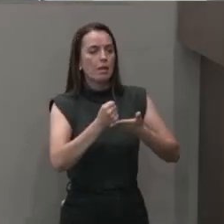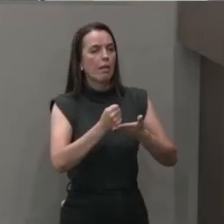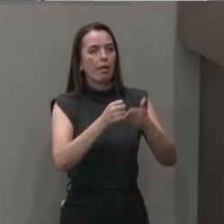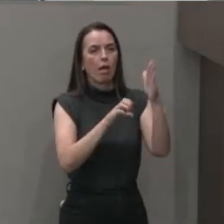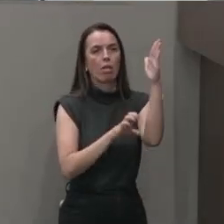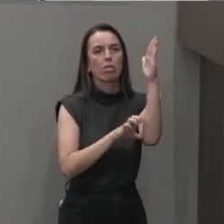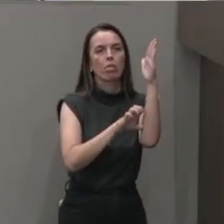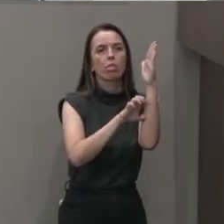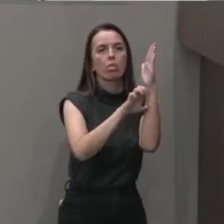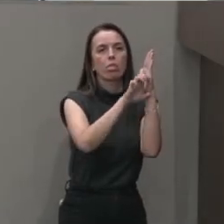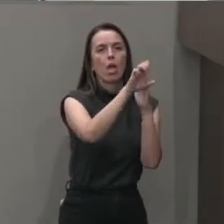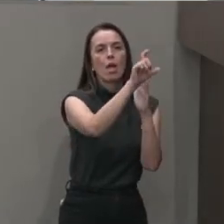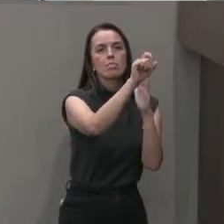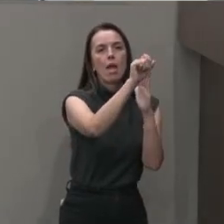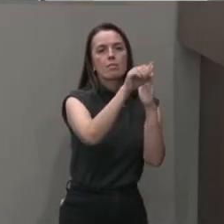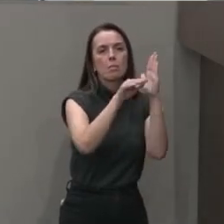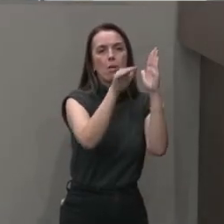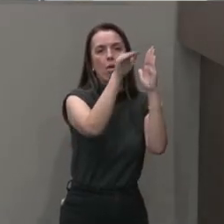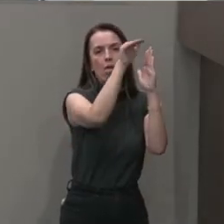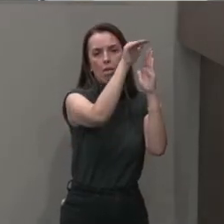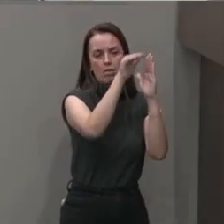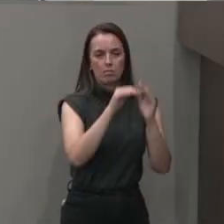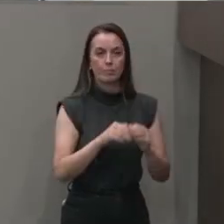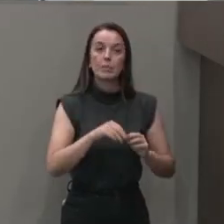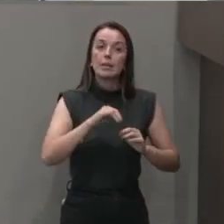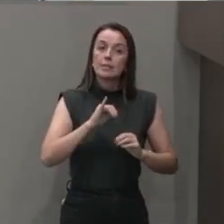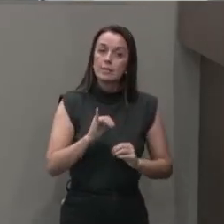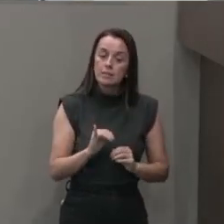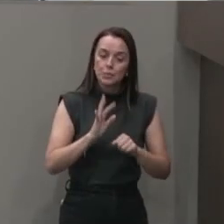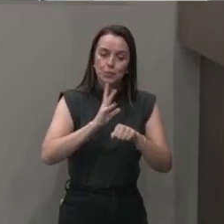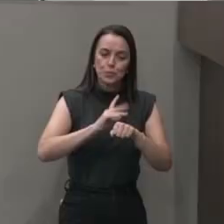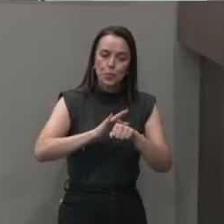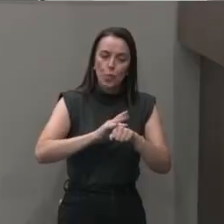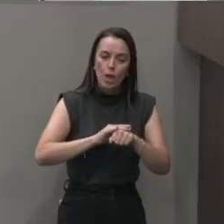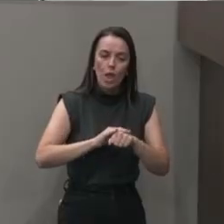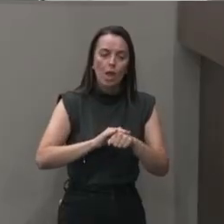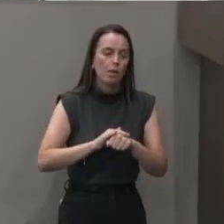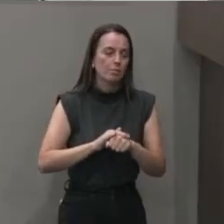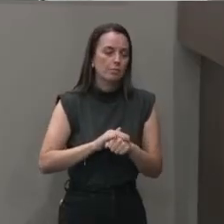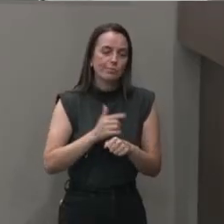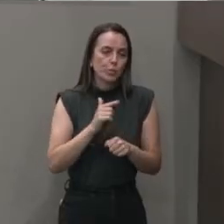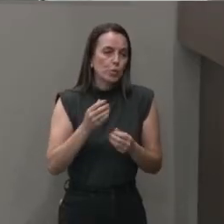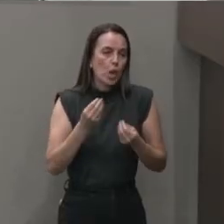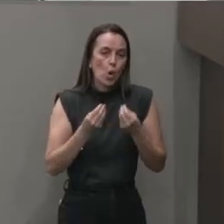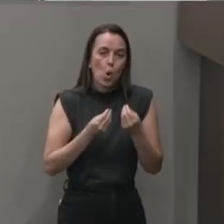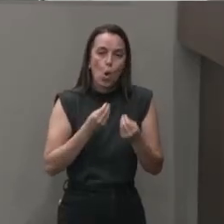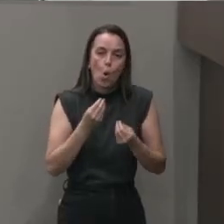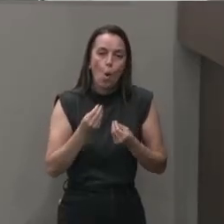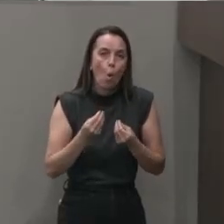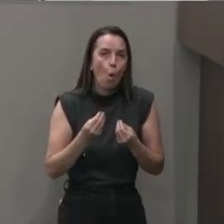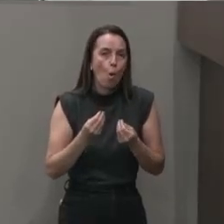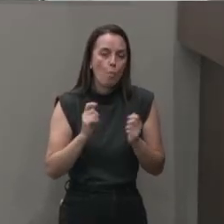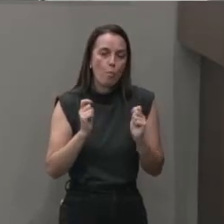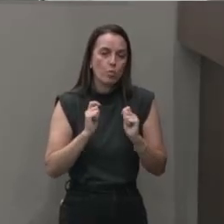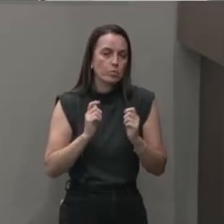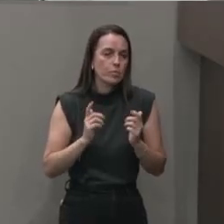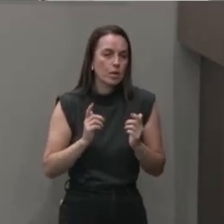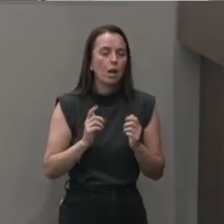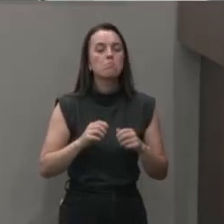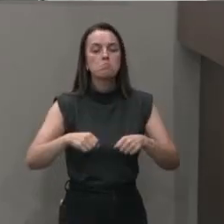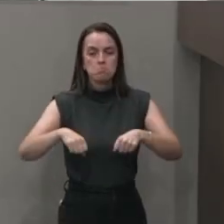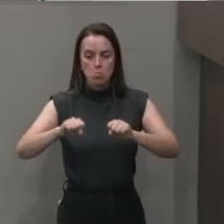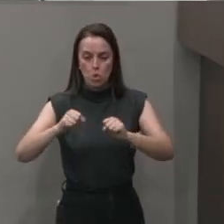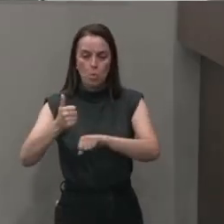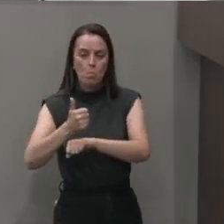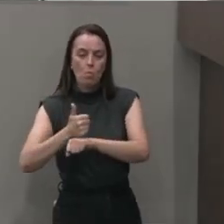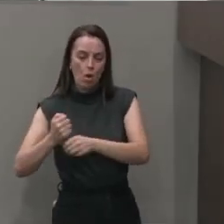é obrigado a levar lá. Em caso de enfermidade e impossibilidade, como diz no artigo 4, o motoboy vai.